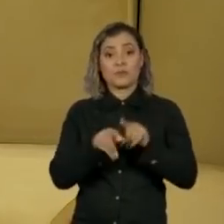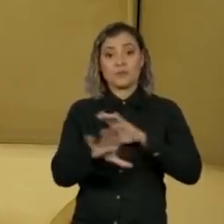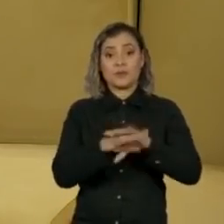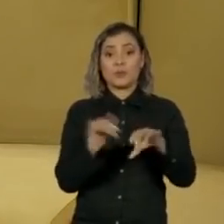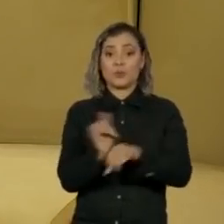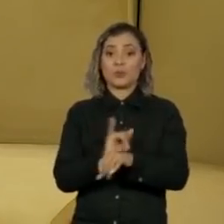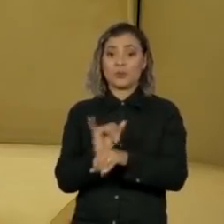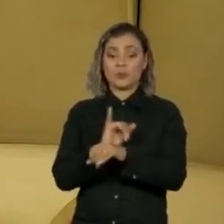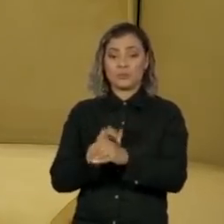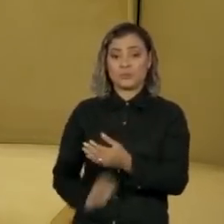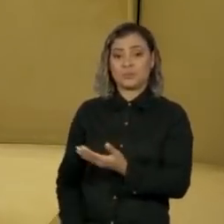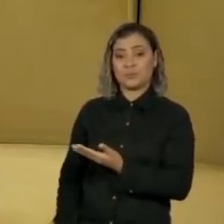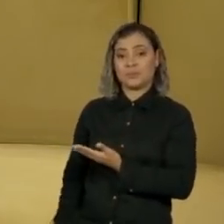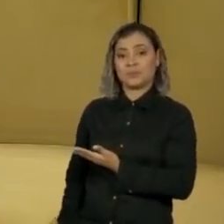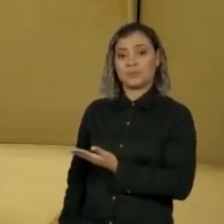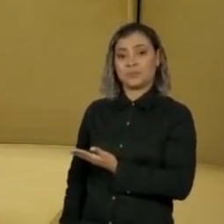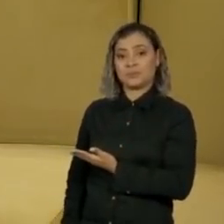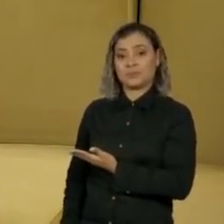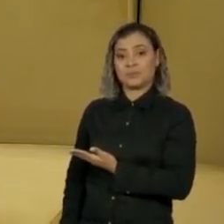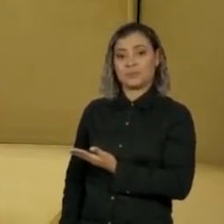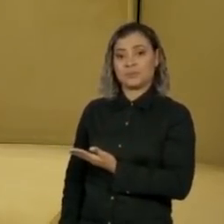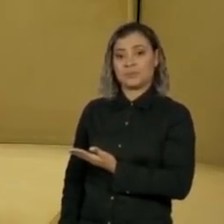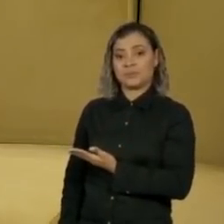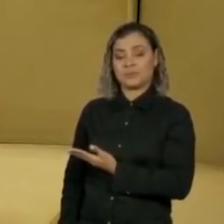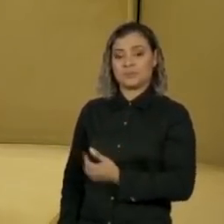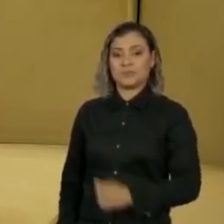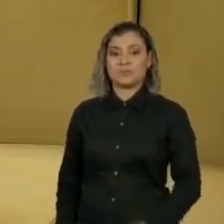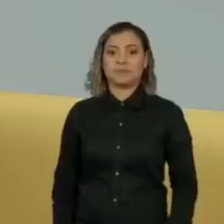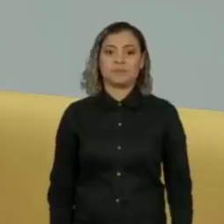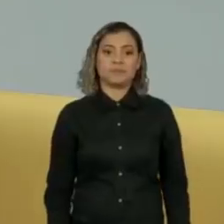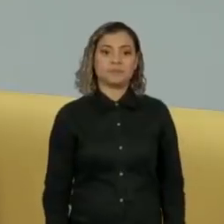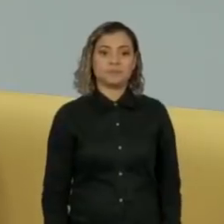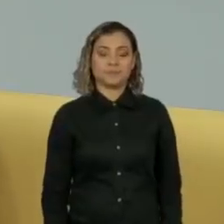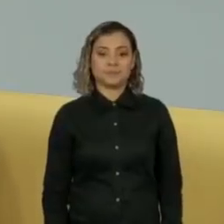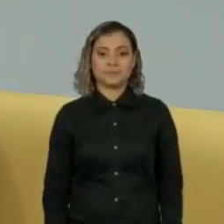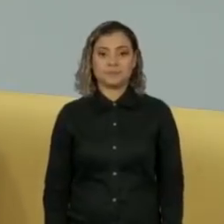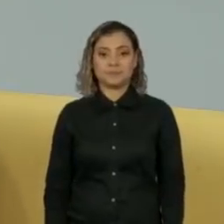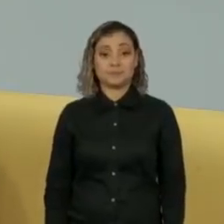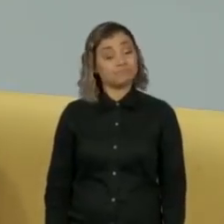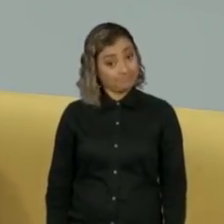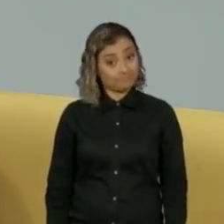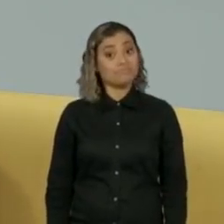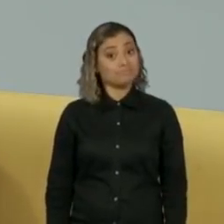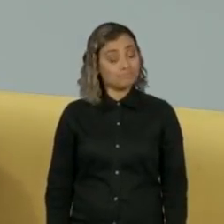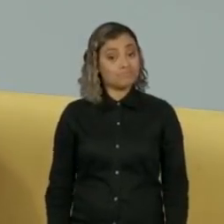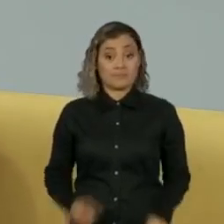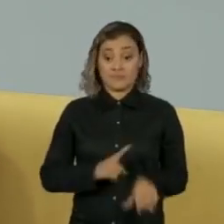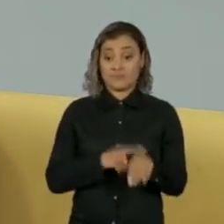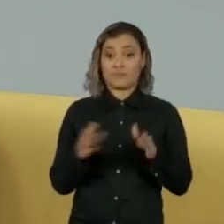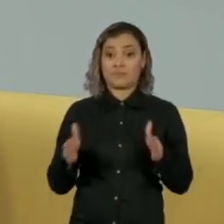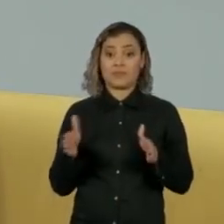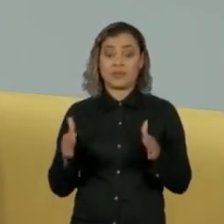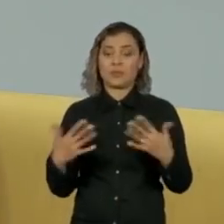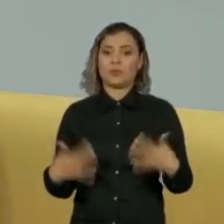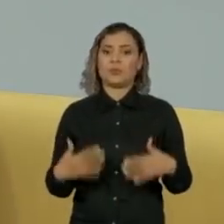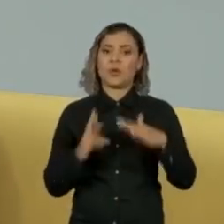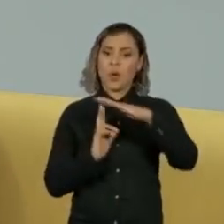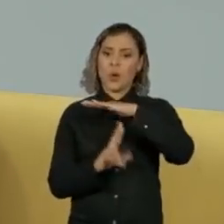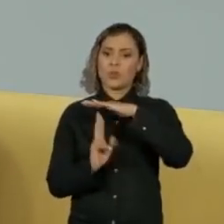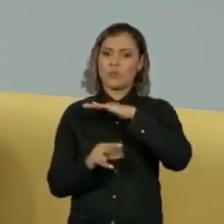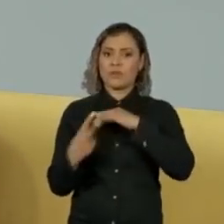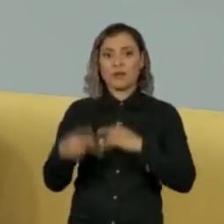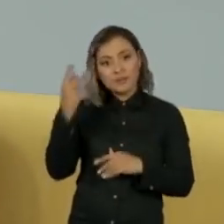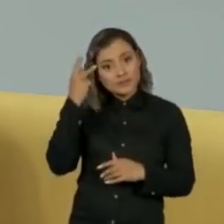YouTube, pela página Jornalismo TV Cultura. Bom, e nessa época, né, do ano, a rodoviária de